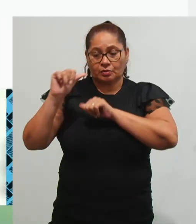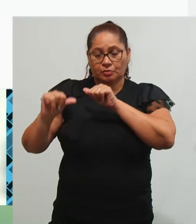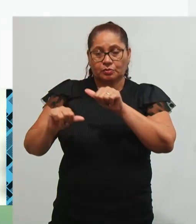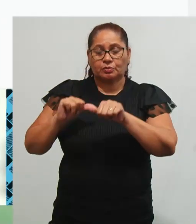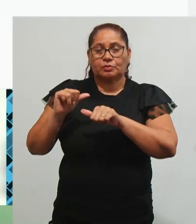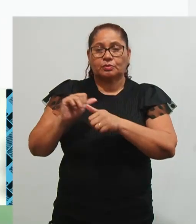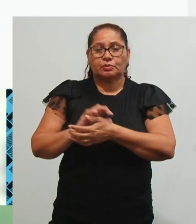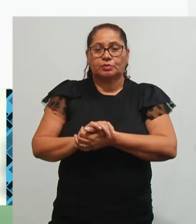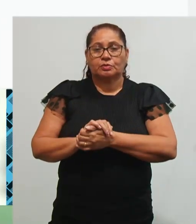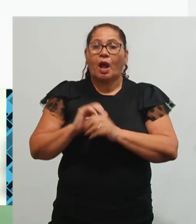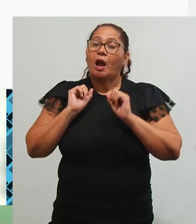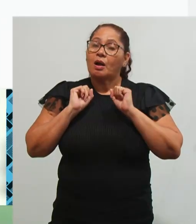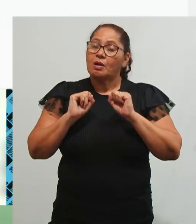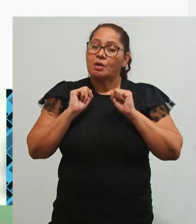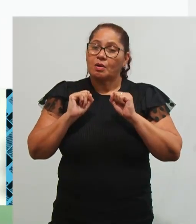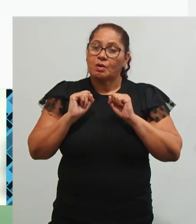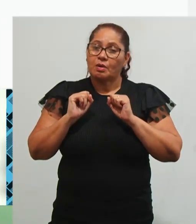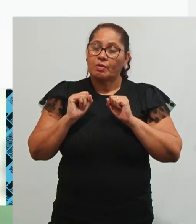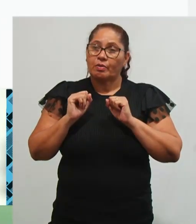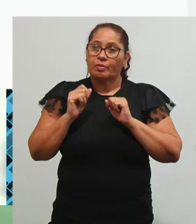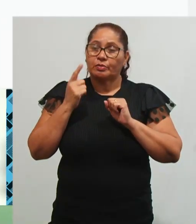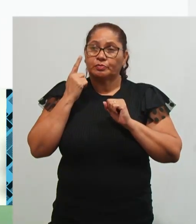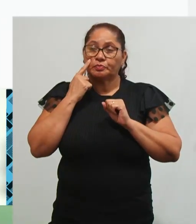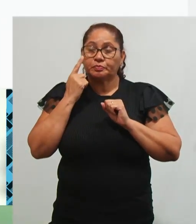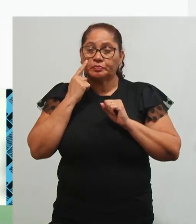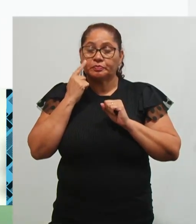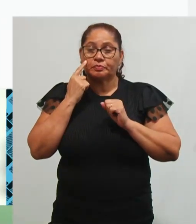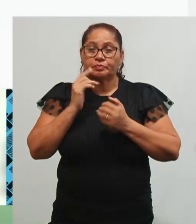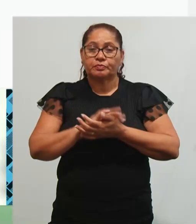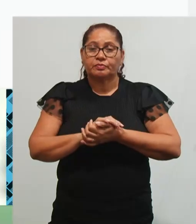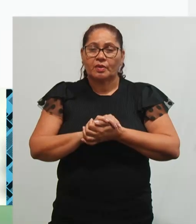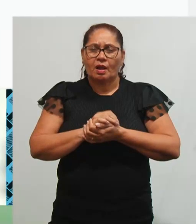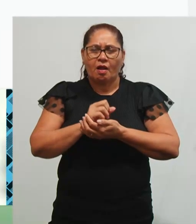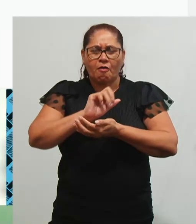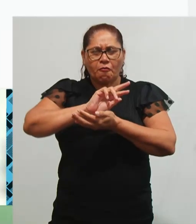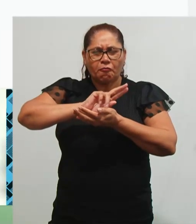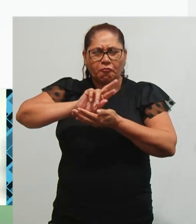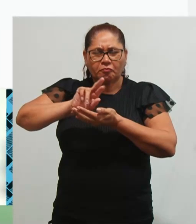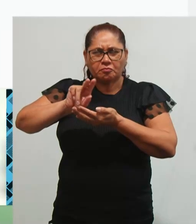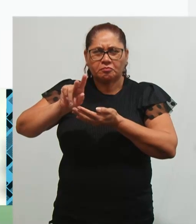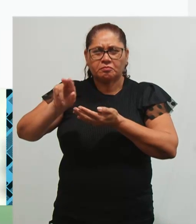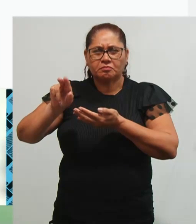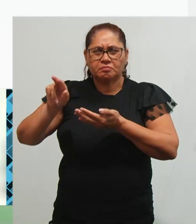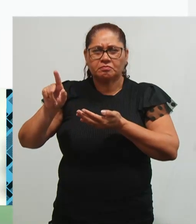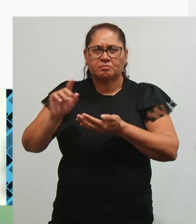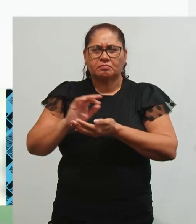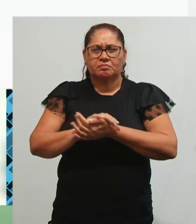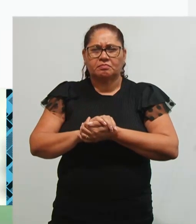e você vai poder visualizar a quantidade